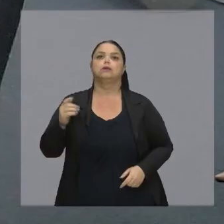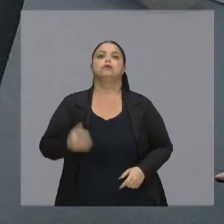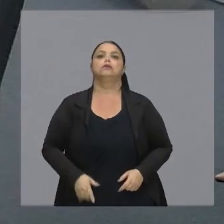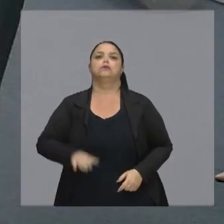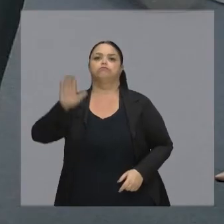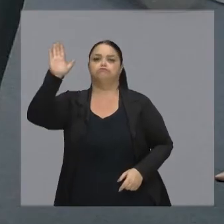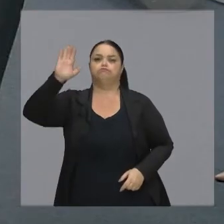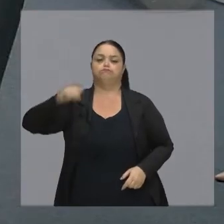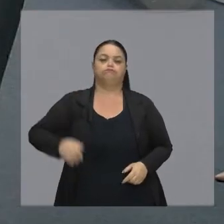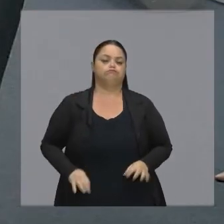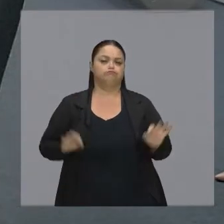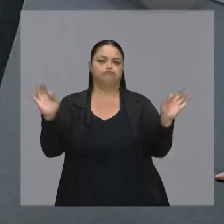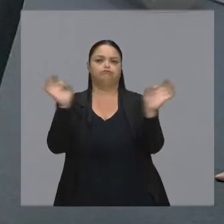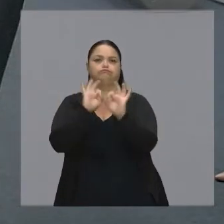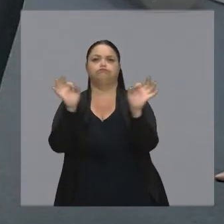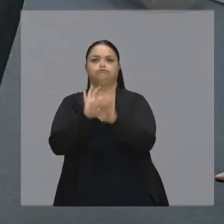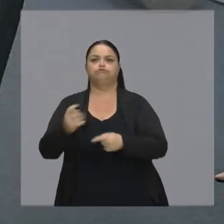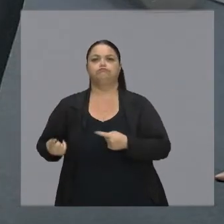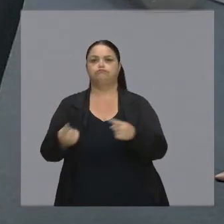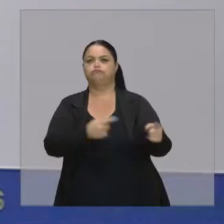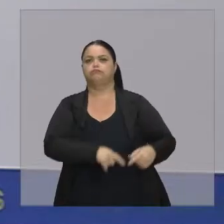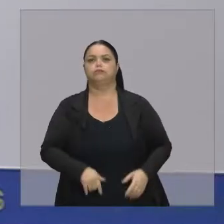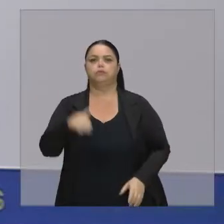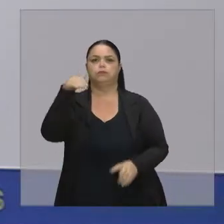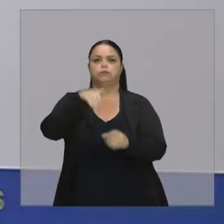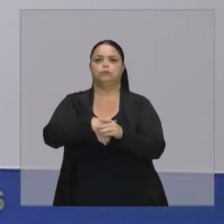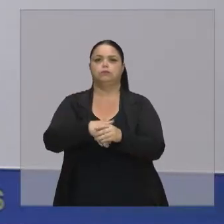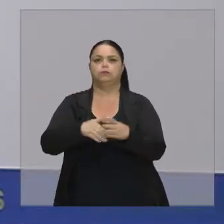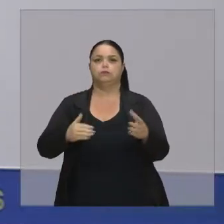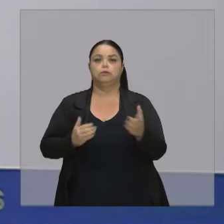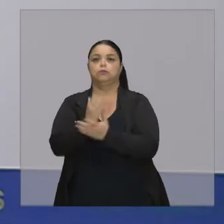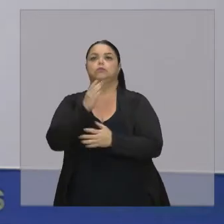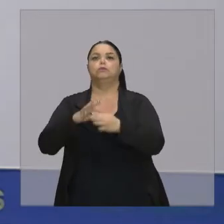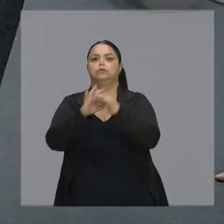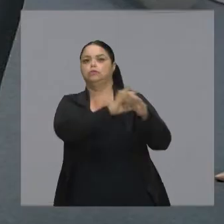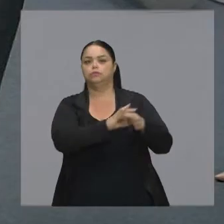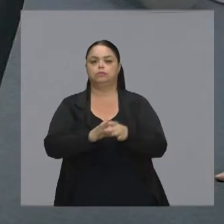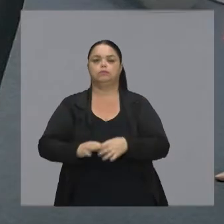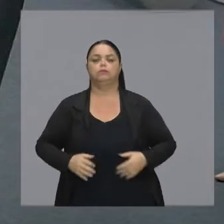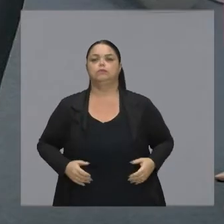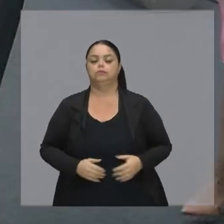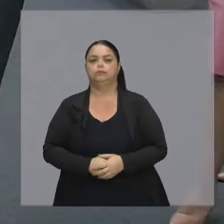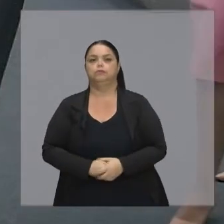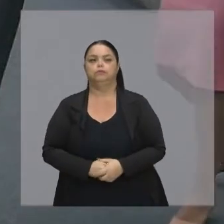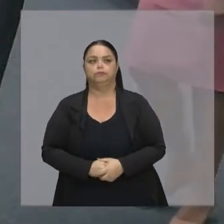se manifestem. Nenhuma manifestação contrária. Aprovado por unanimidade.